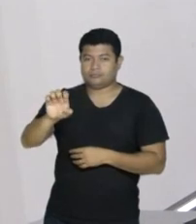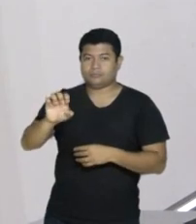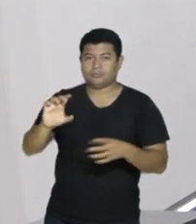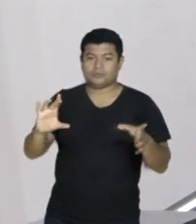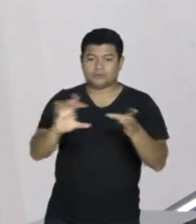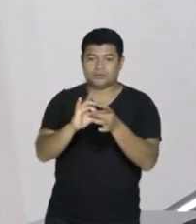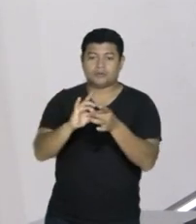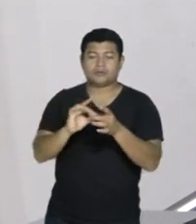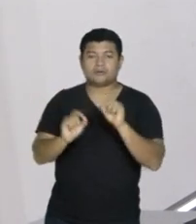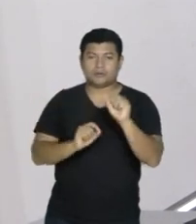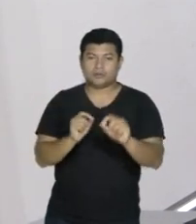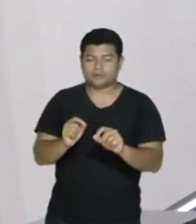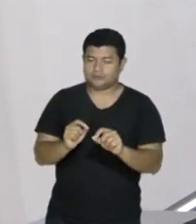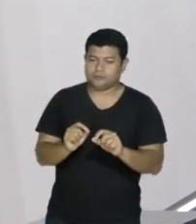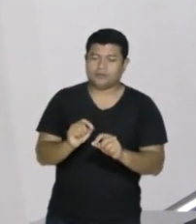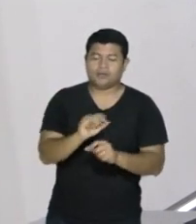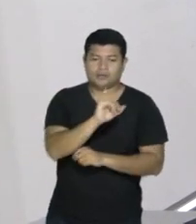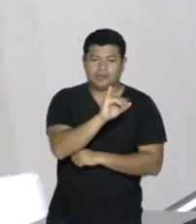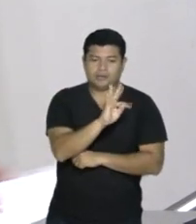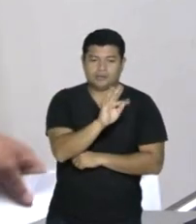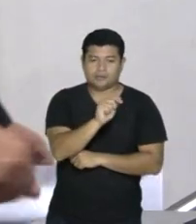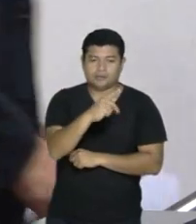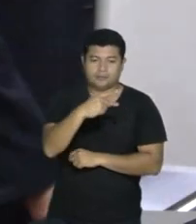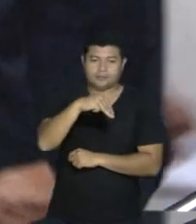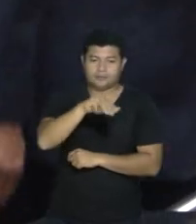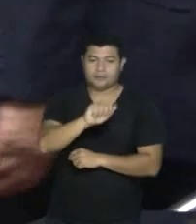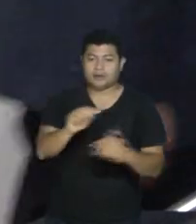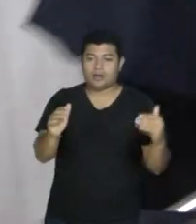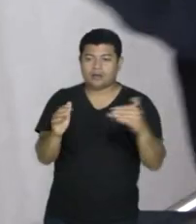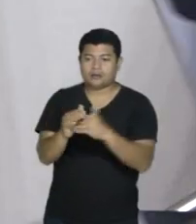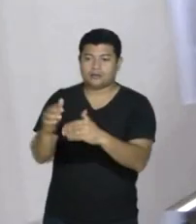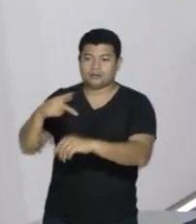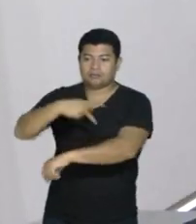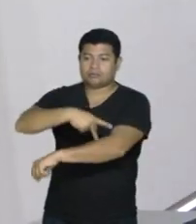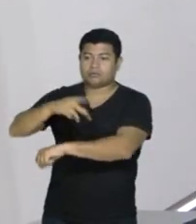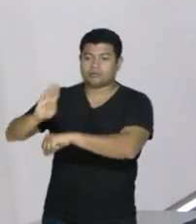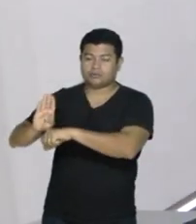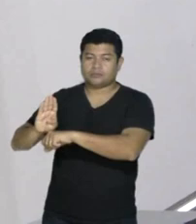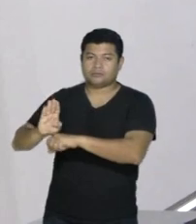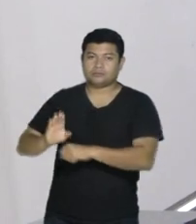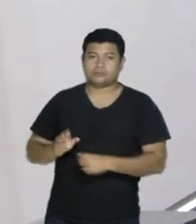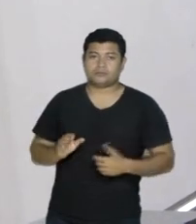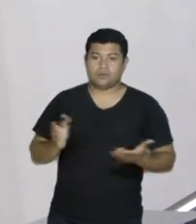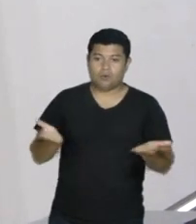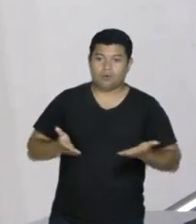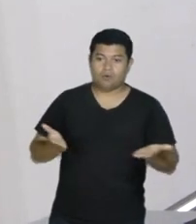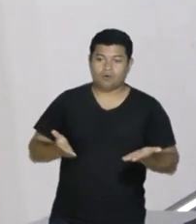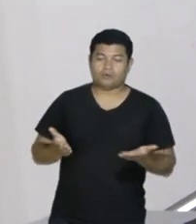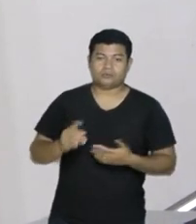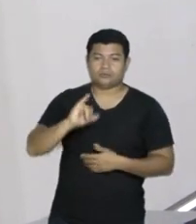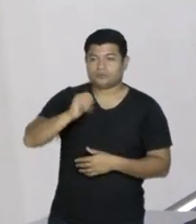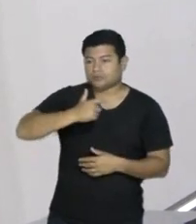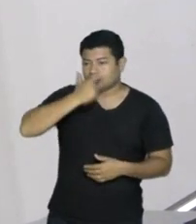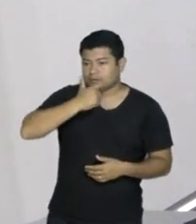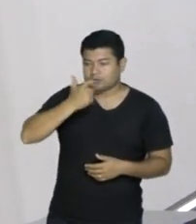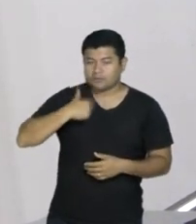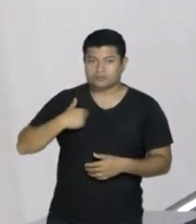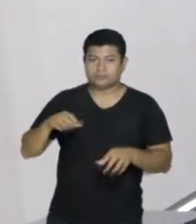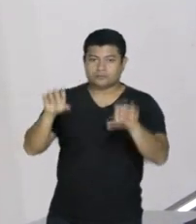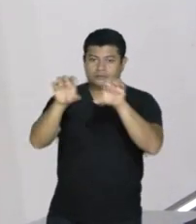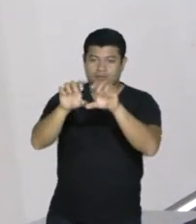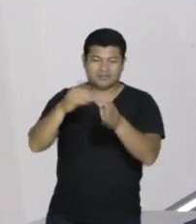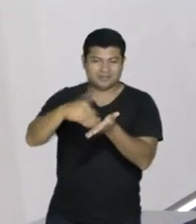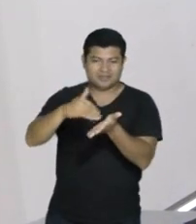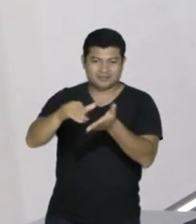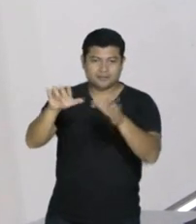Porto Belo vamos recebido no dia de hoje pelo secretário de infraestrutura Jerry Comper numa agenda com